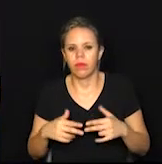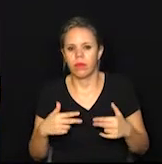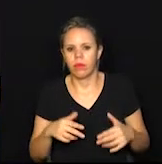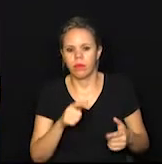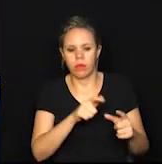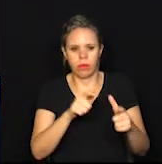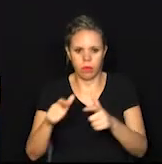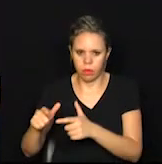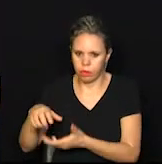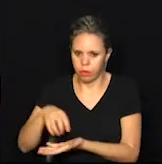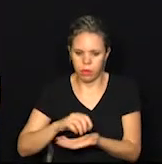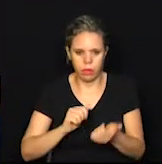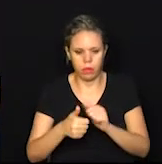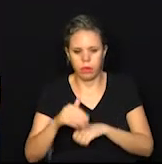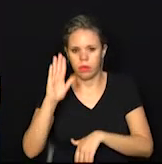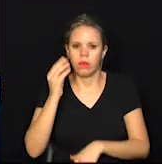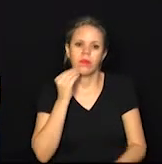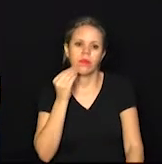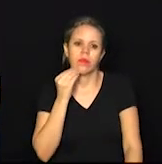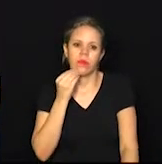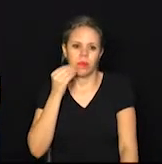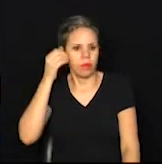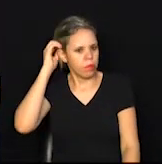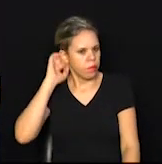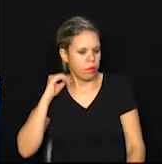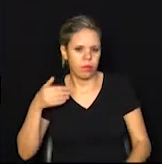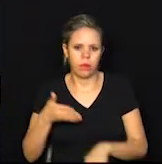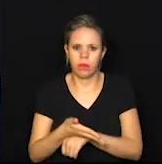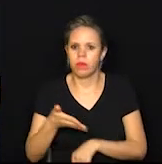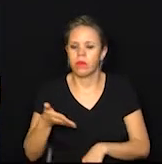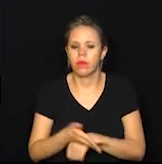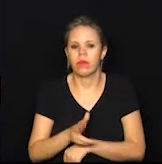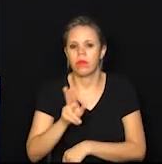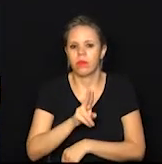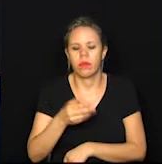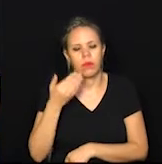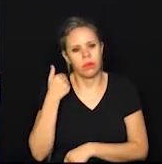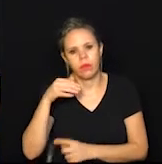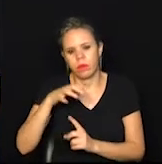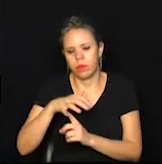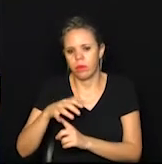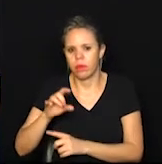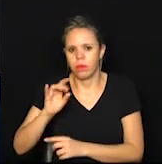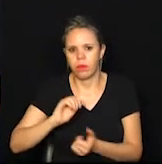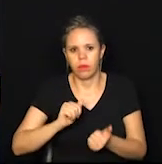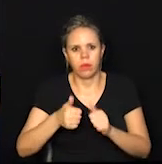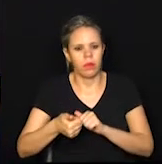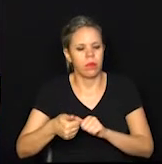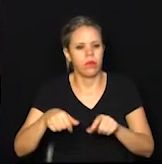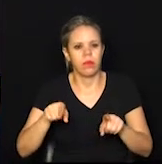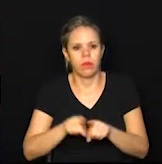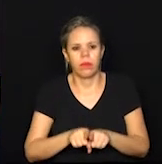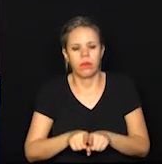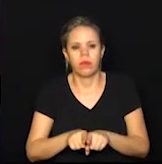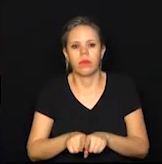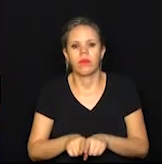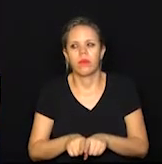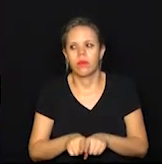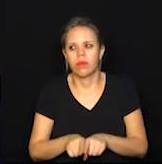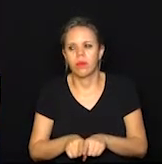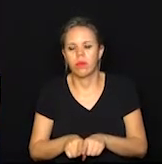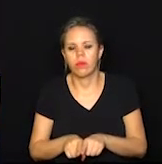que tenha mais oportunidade para aqueles que frequentam ou utilizam nossas praças, não só para o esporte, mas também a